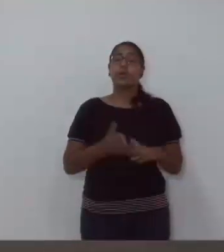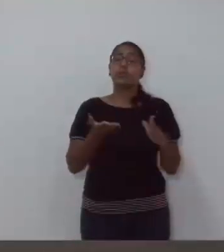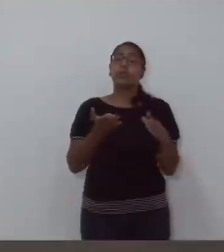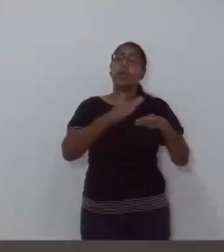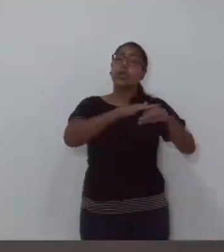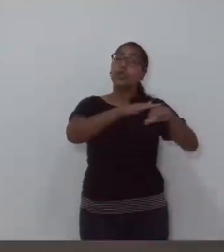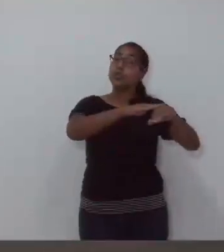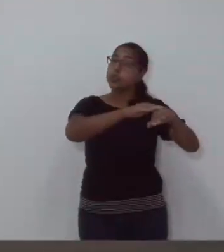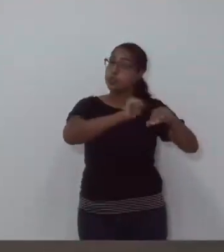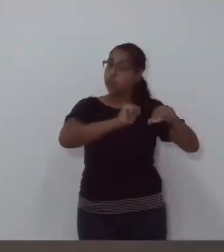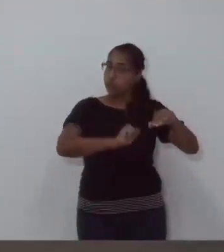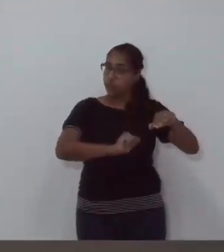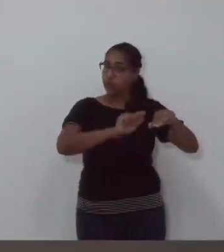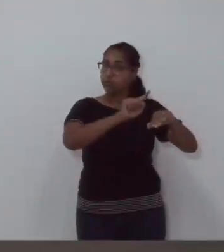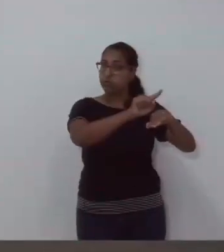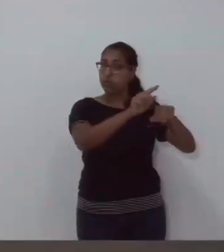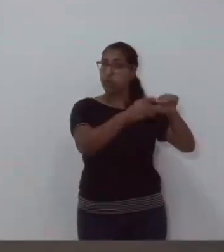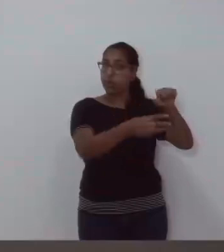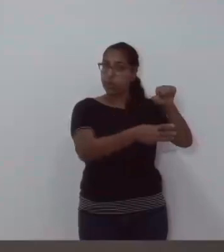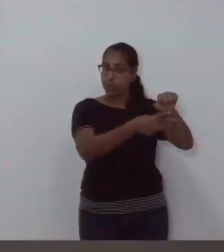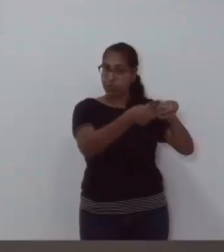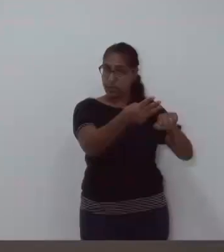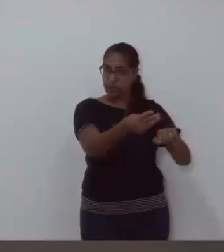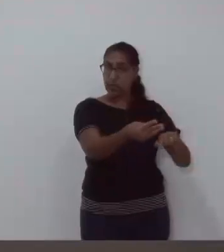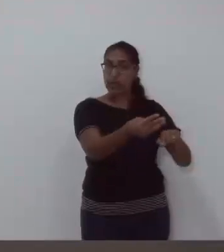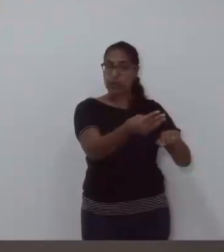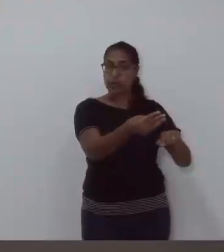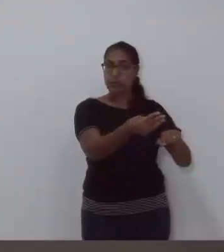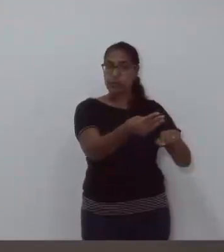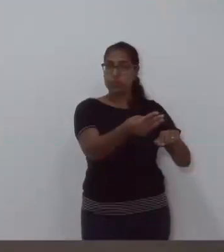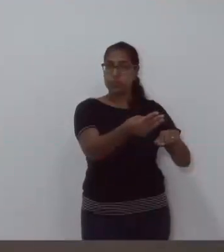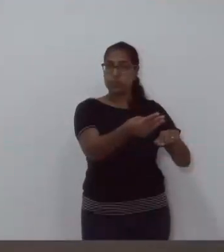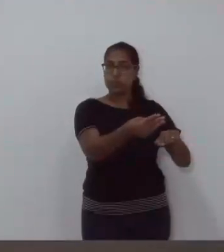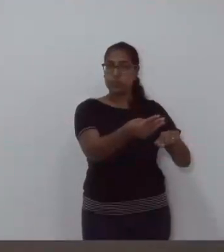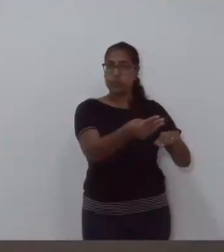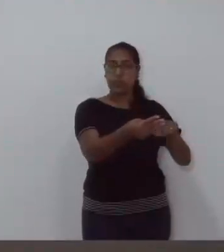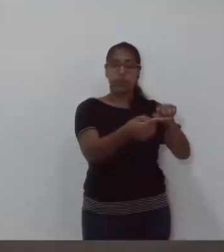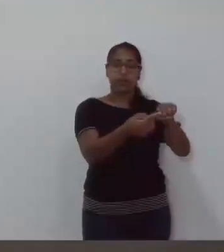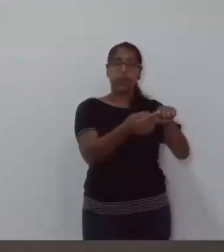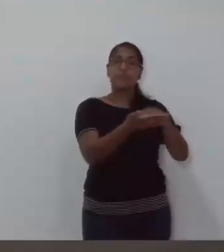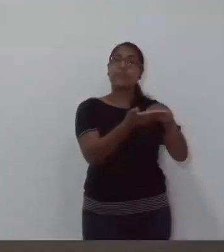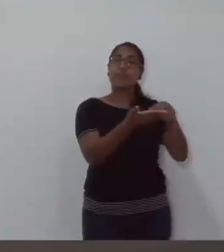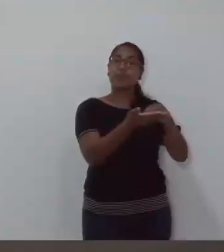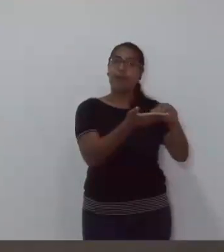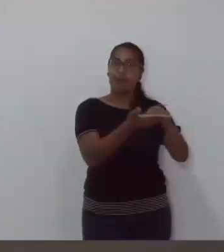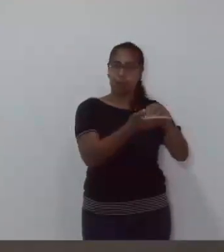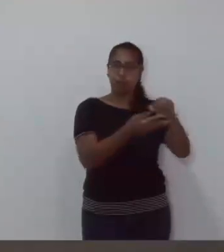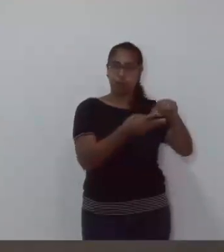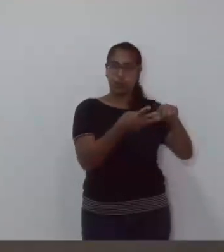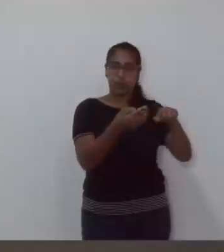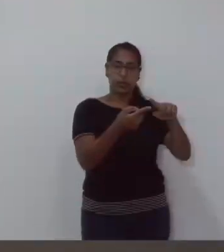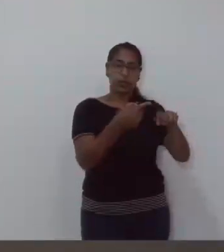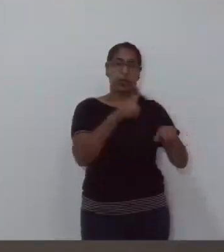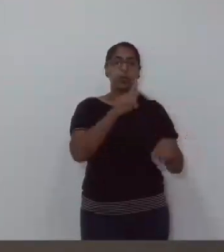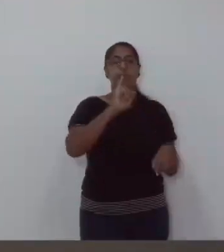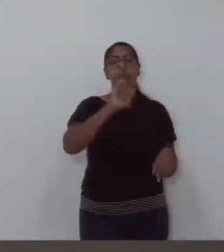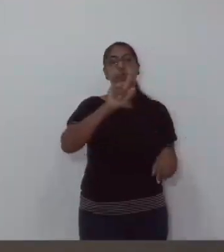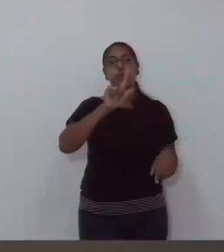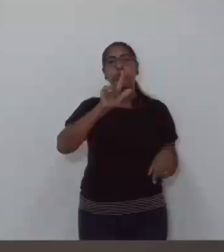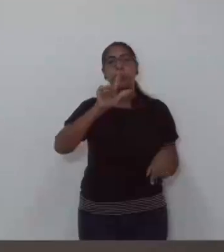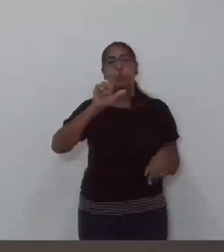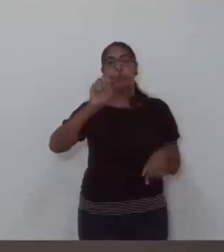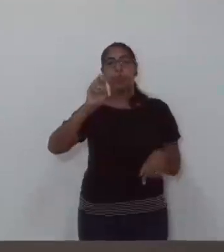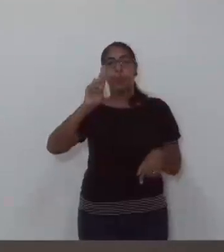chamar para ser ouvidos aqui nesta casa os secretários envolvidos, o Gilberto Lorenzon,